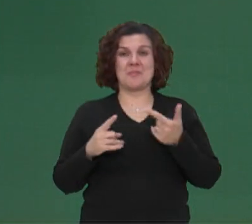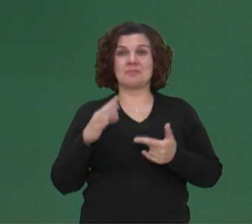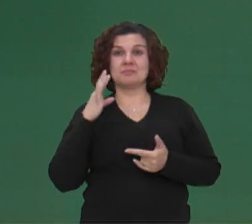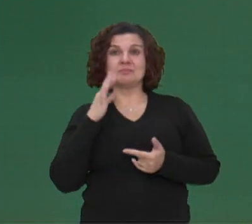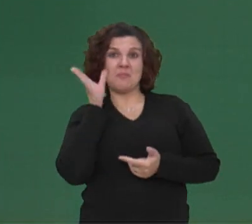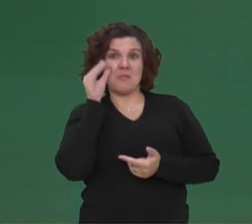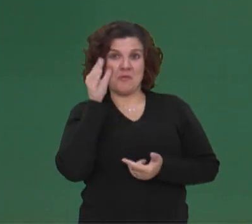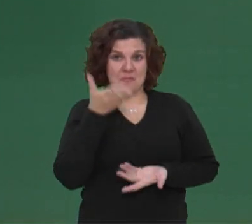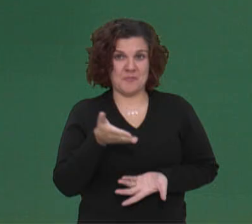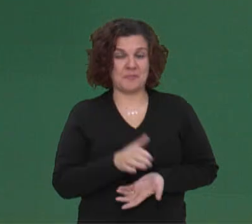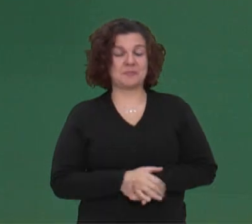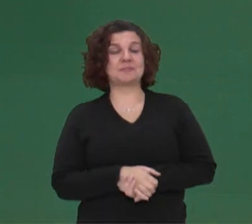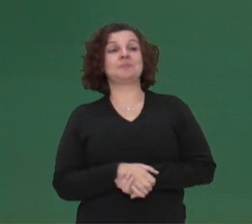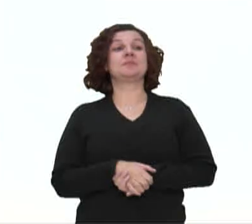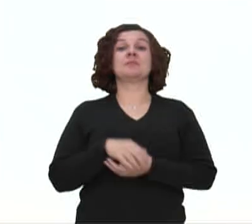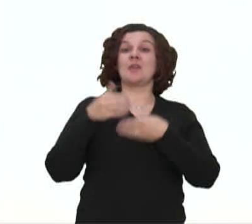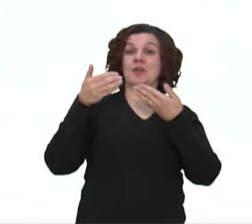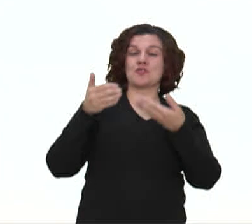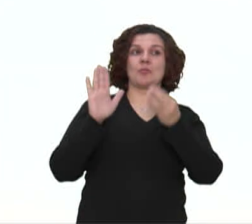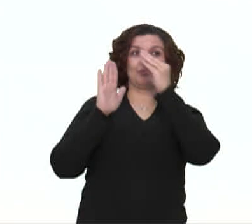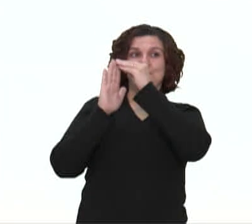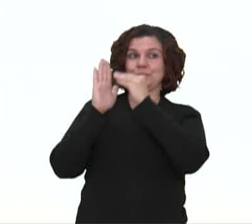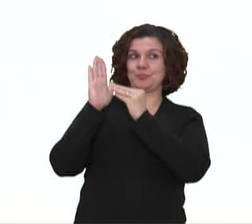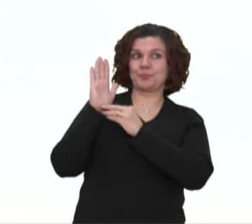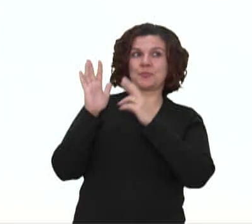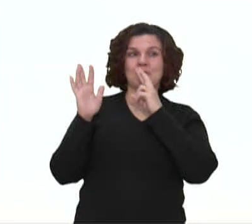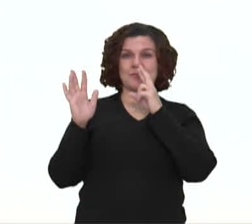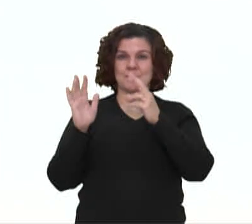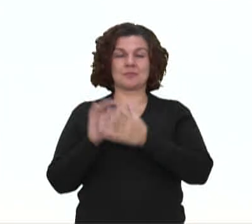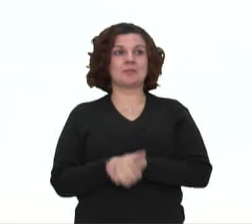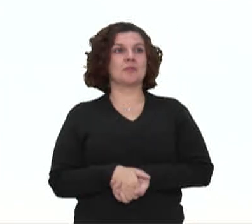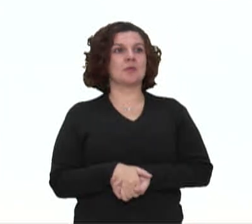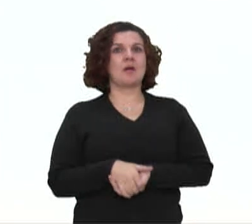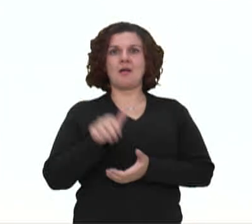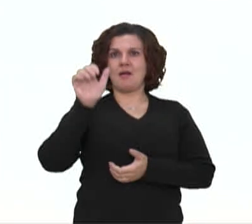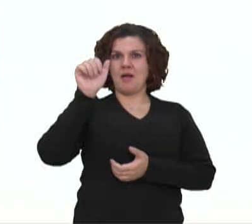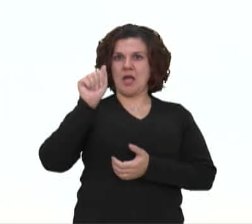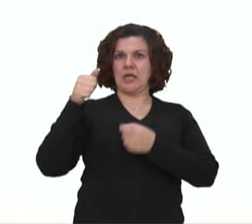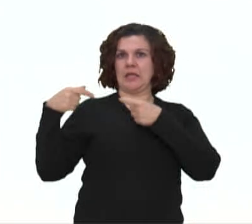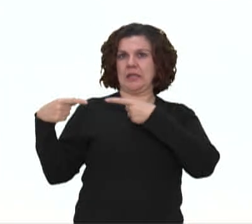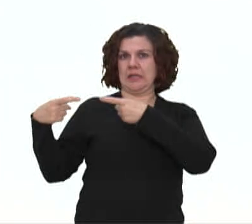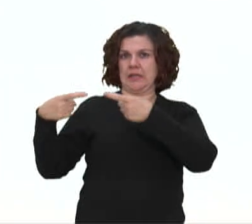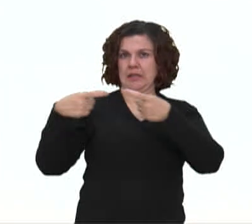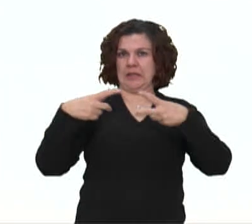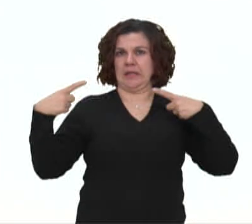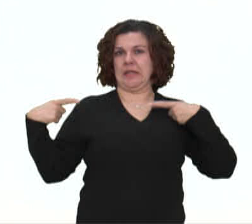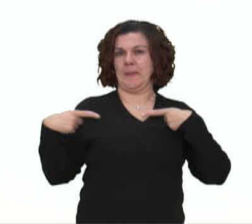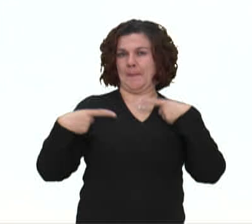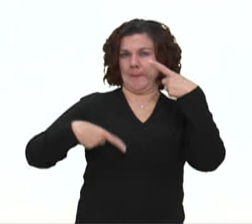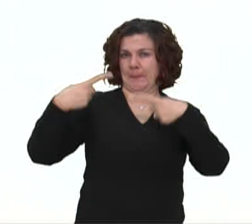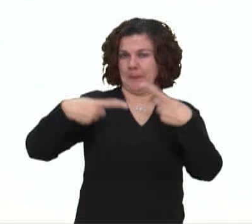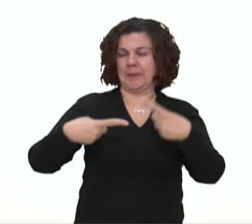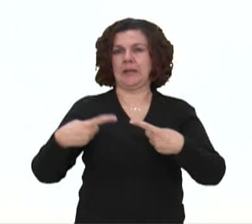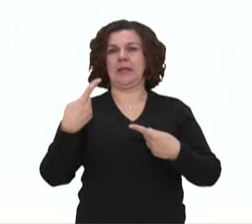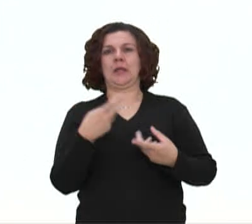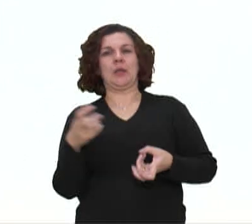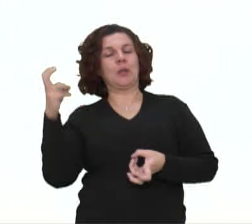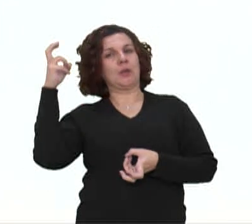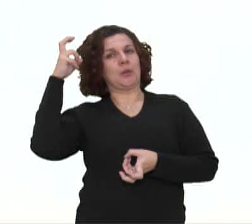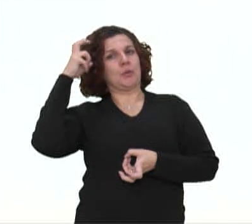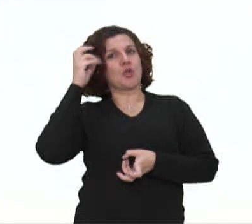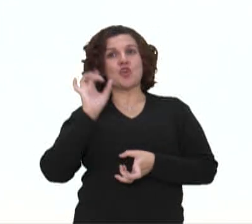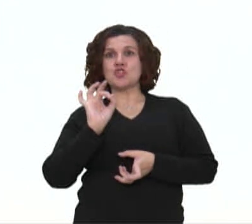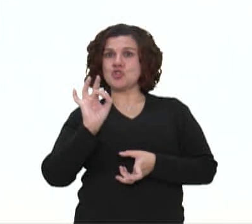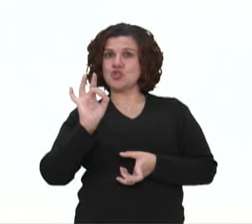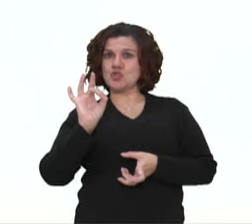cá, já colocando as respostas, né? A letra A. Os conflitos e disputas étnicas ocorrem apenas na